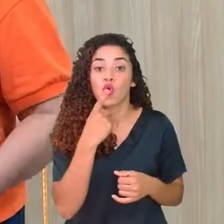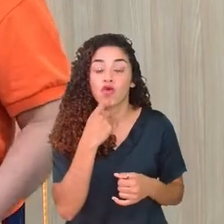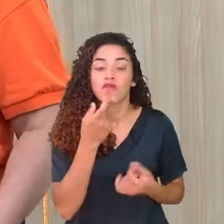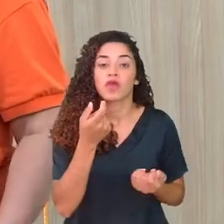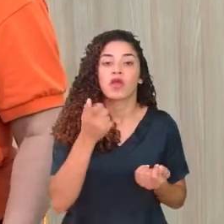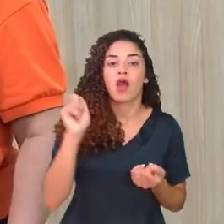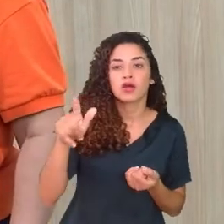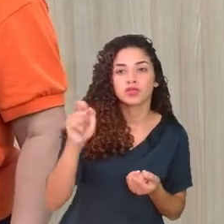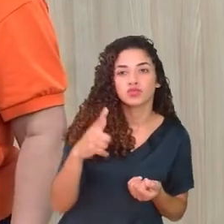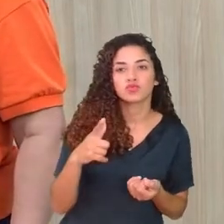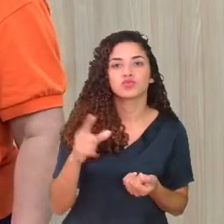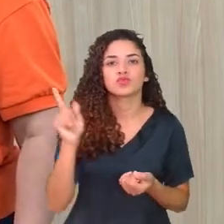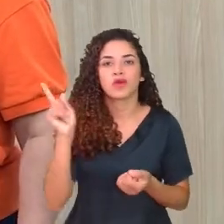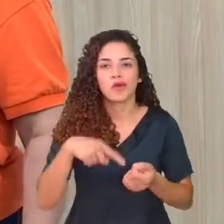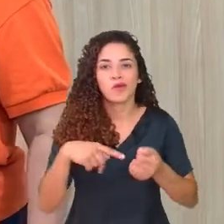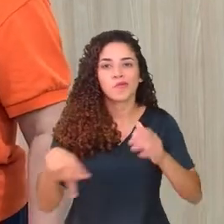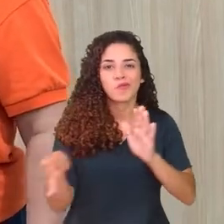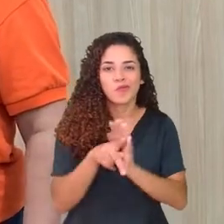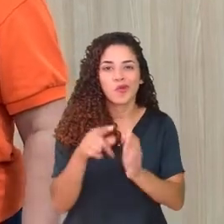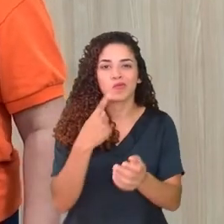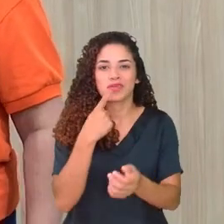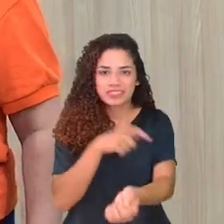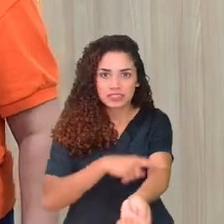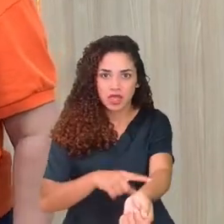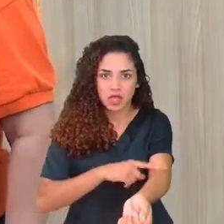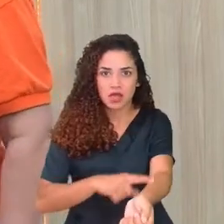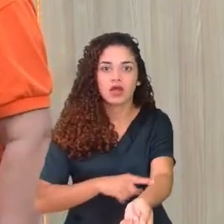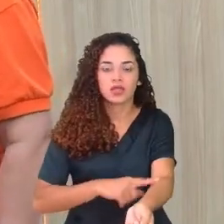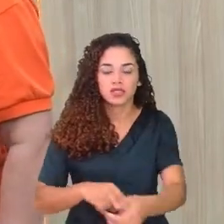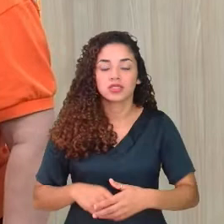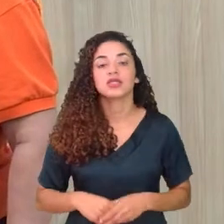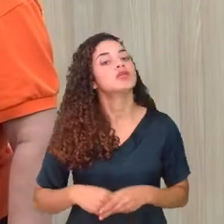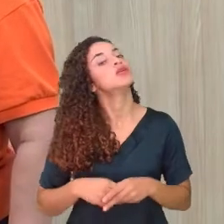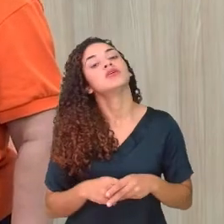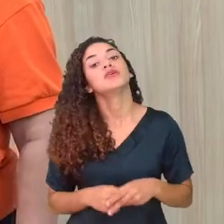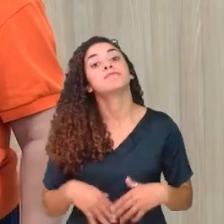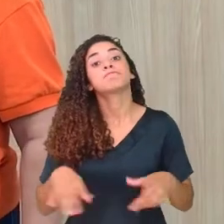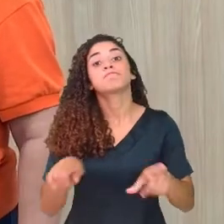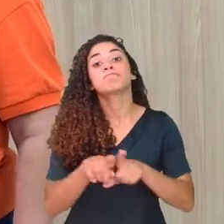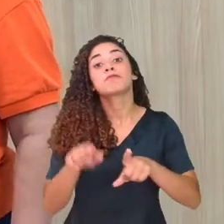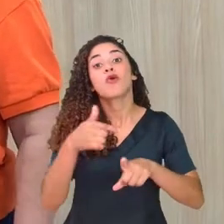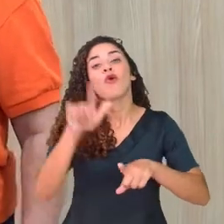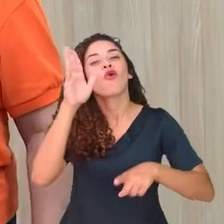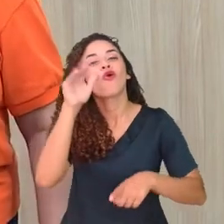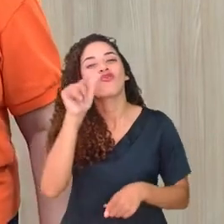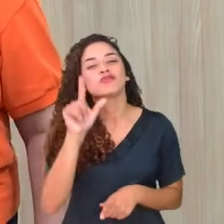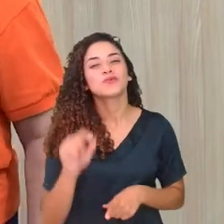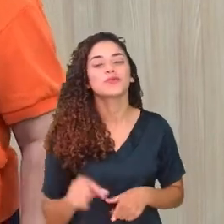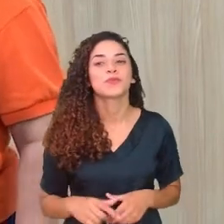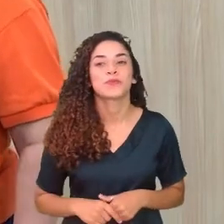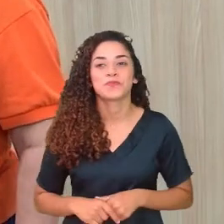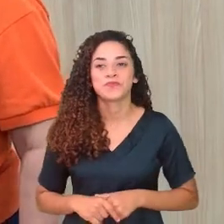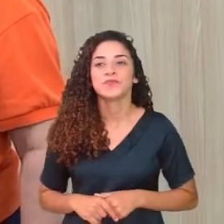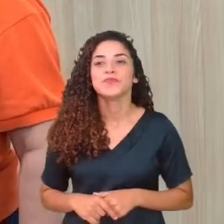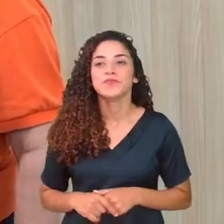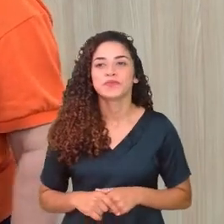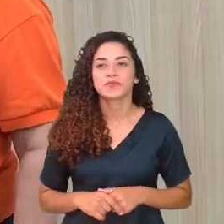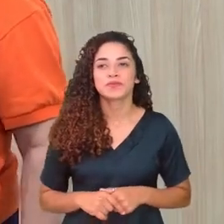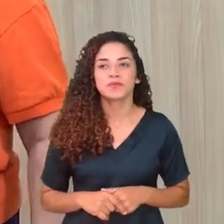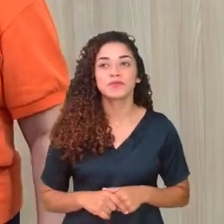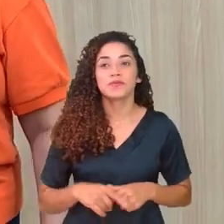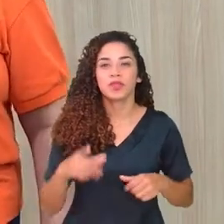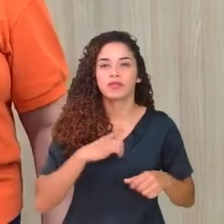dos vasos sanguíneos, então ele é bem irrigado. Uma outra curiosidade, a gente vai ter na parte,